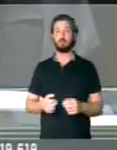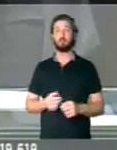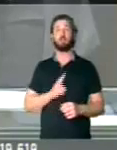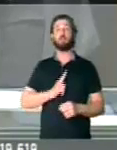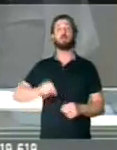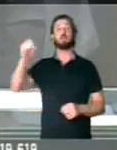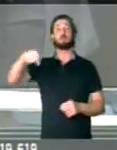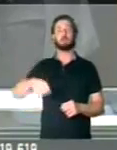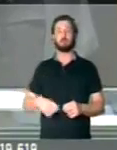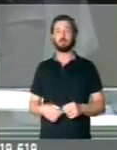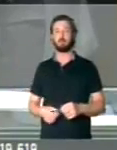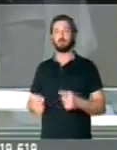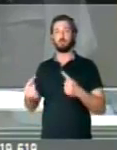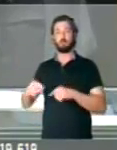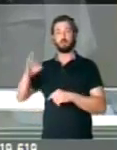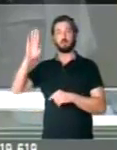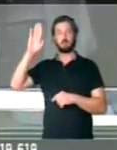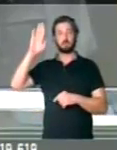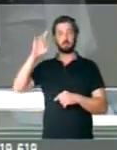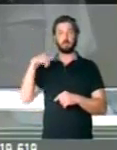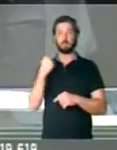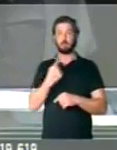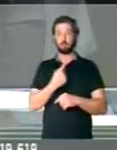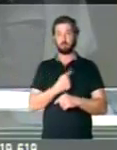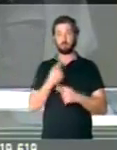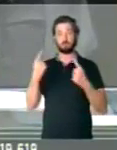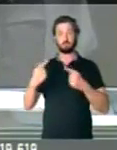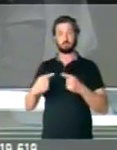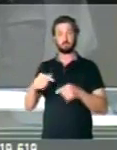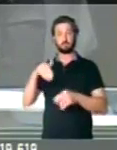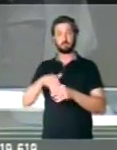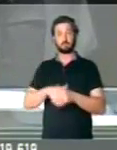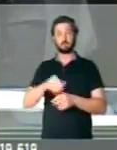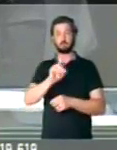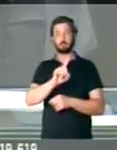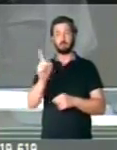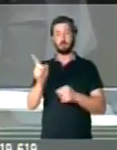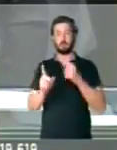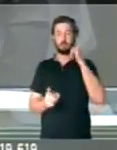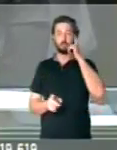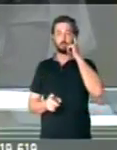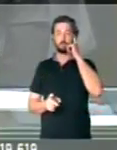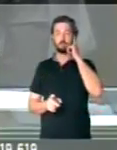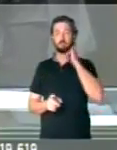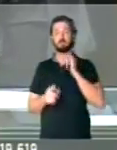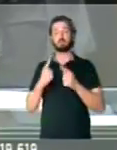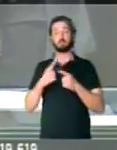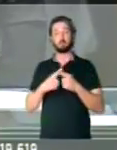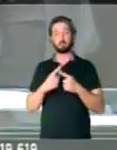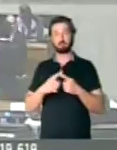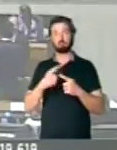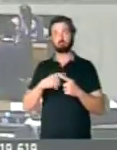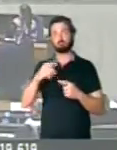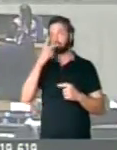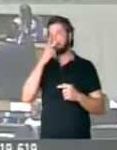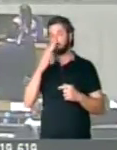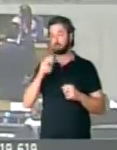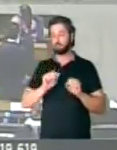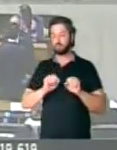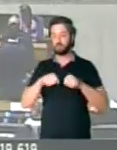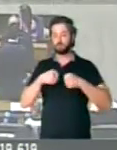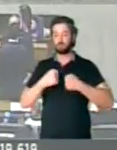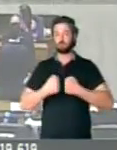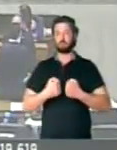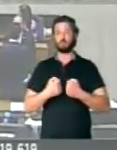Vota sim, senhor. Pela minoria. A minoria vota não, senhor presidente, porque compreende o